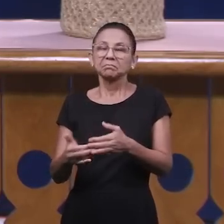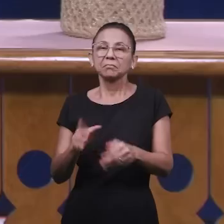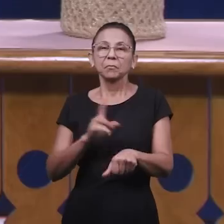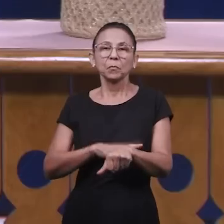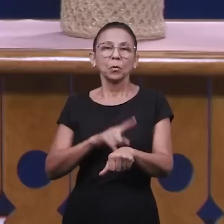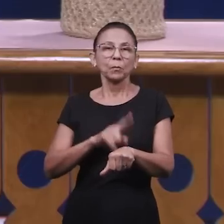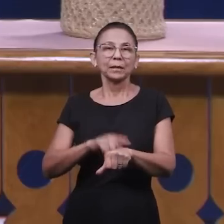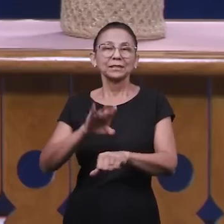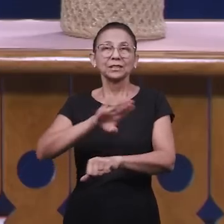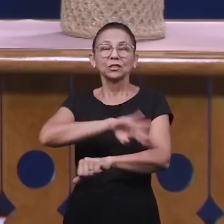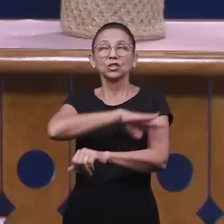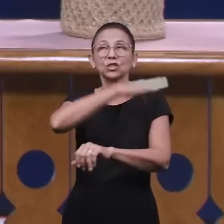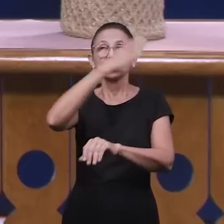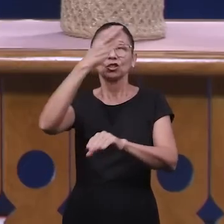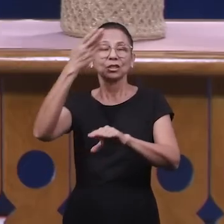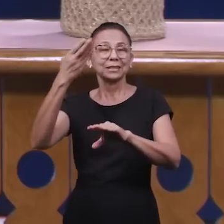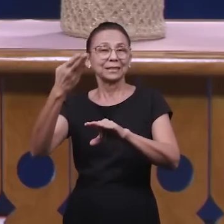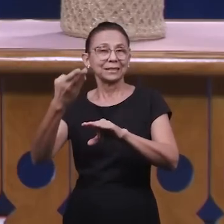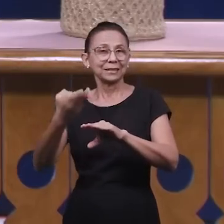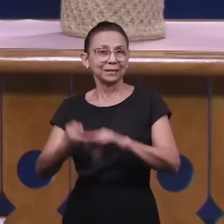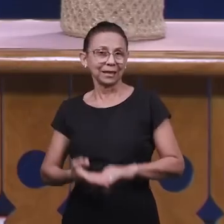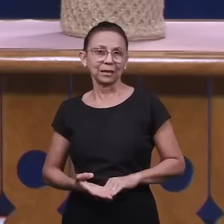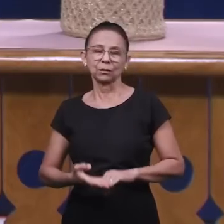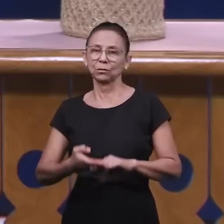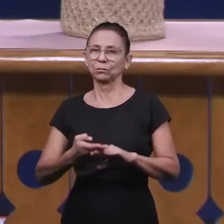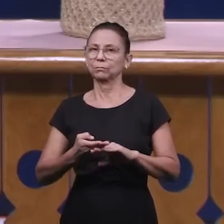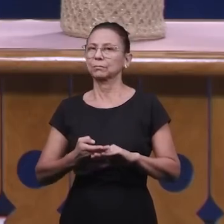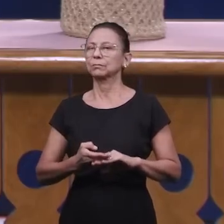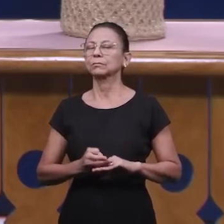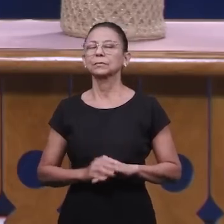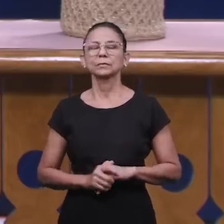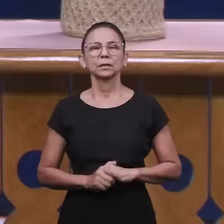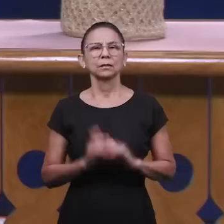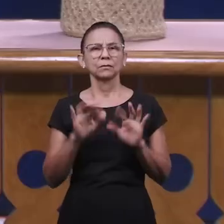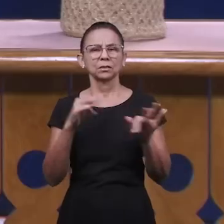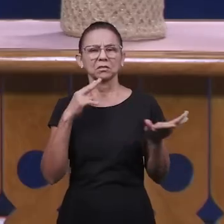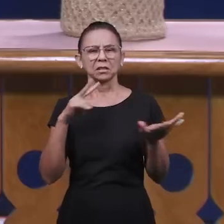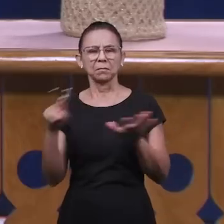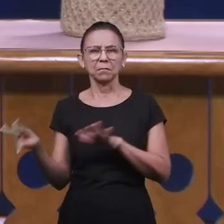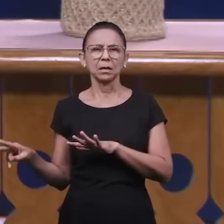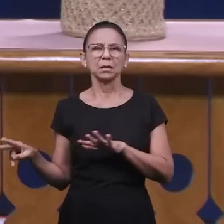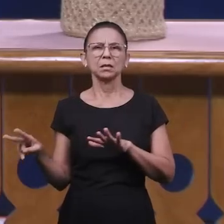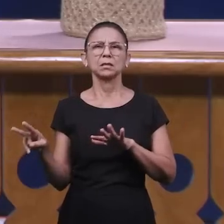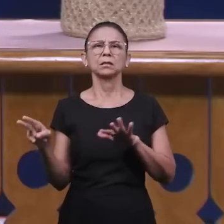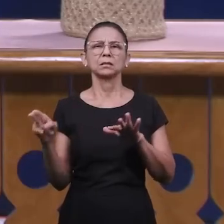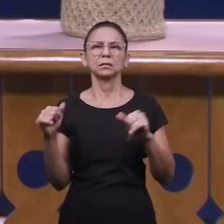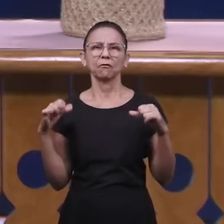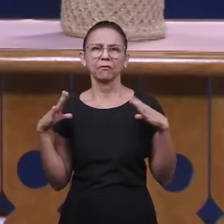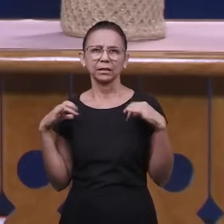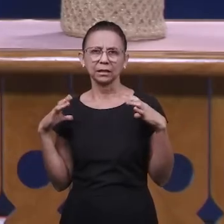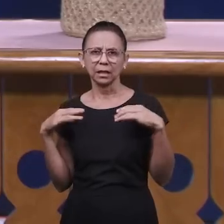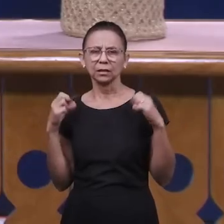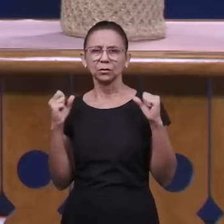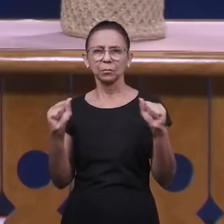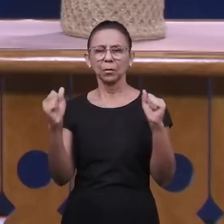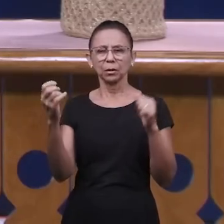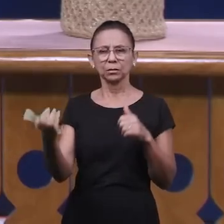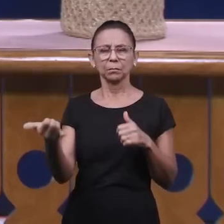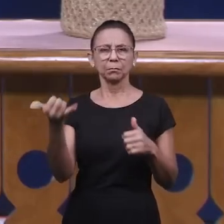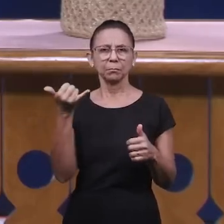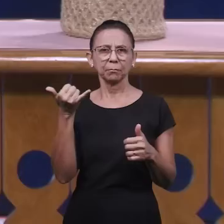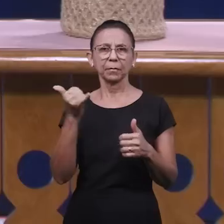luta de maneira totalmente... ninguém vai precisar te identificar, né? Você vai poder fazer